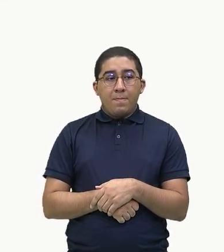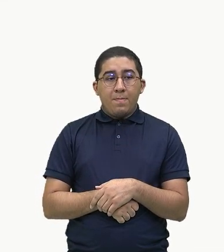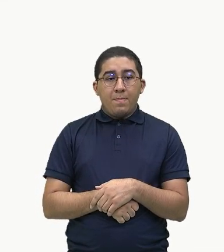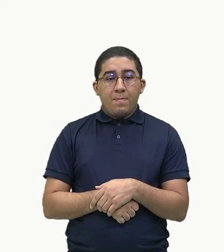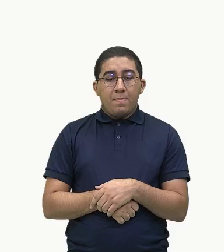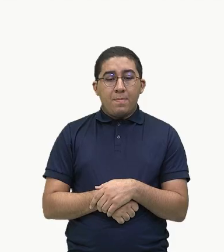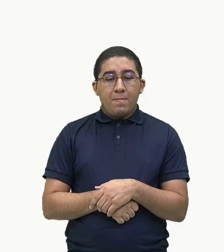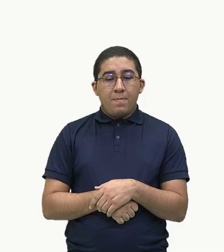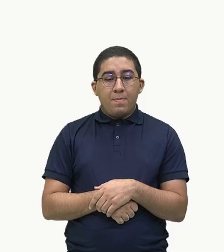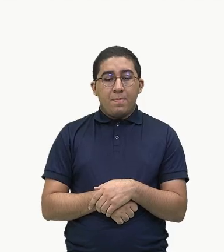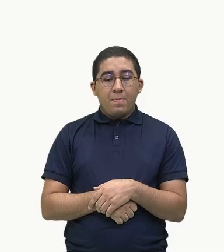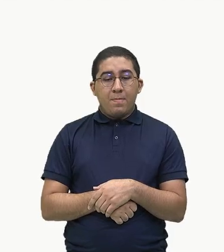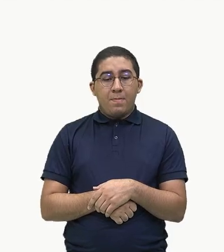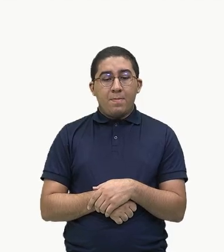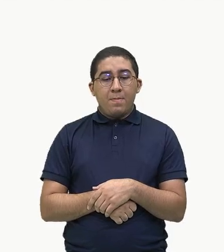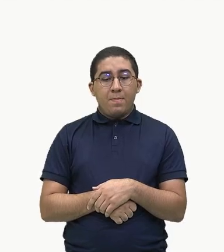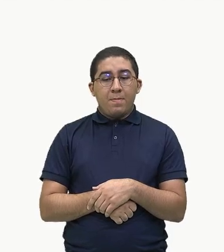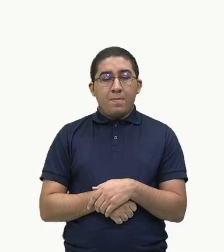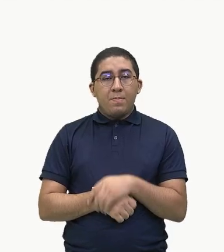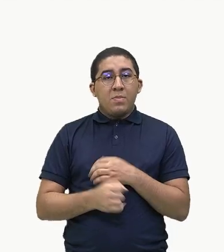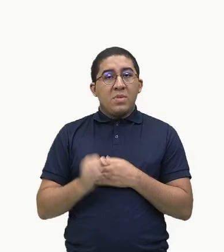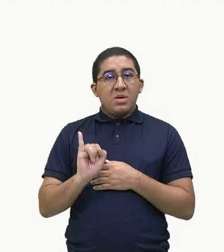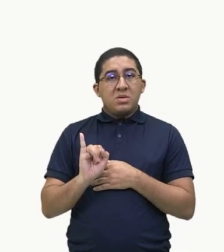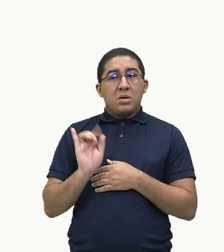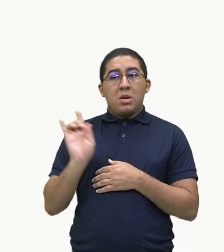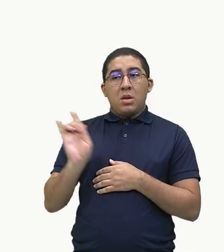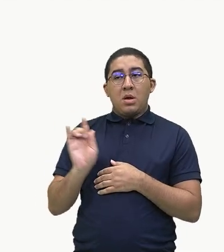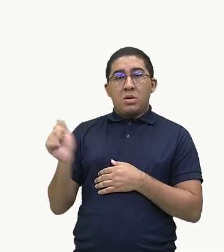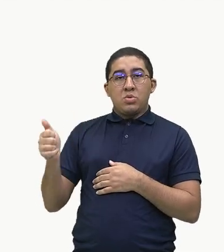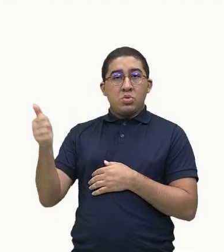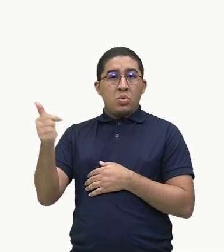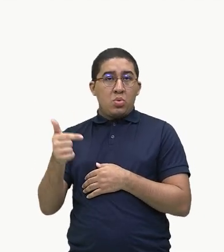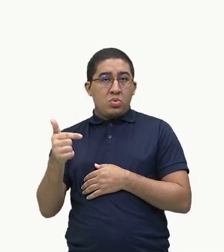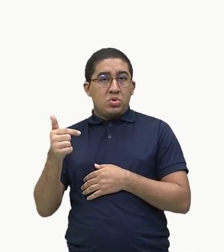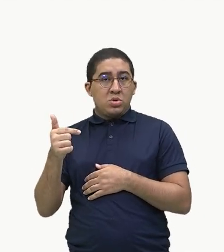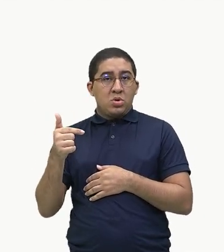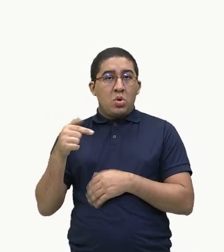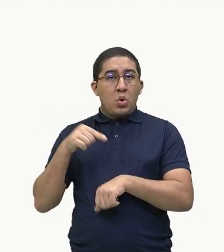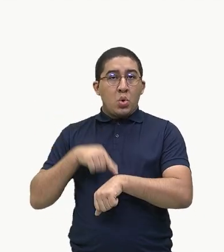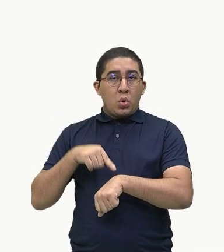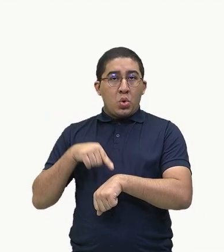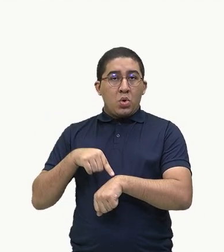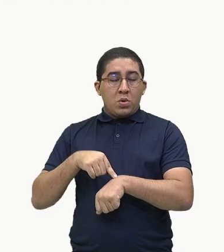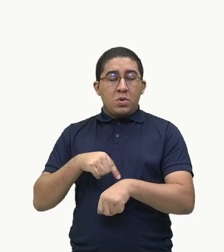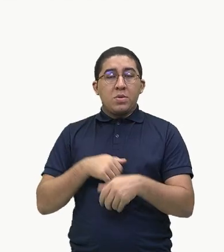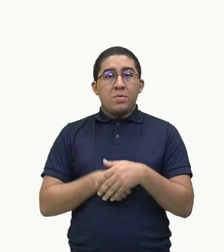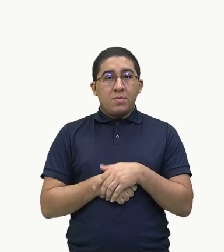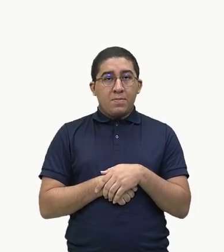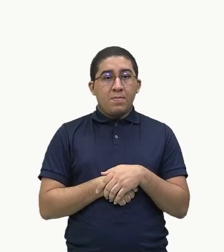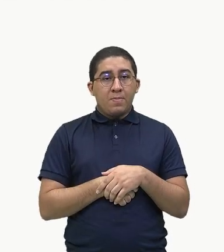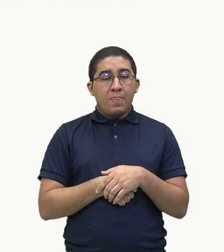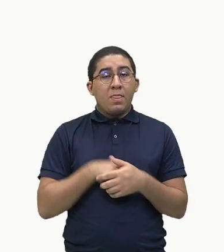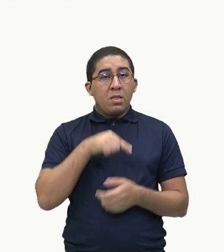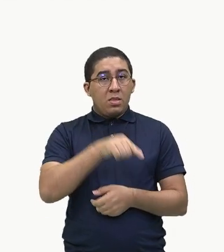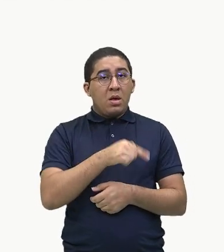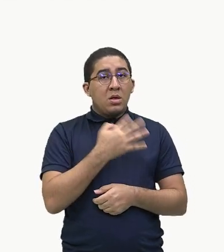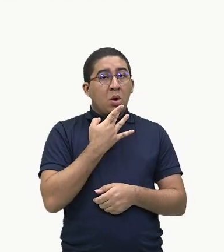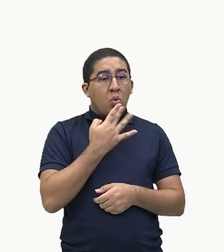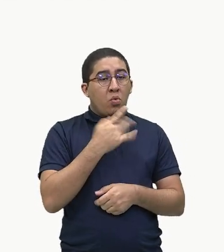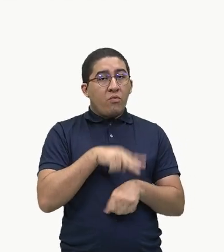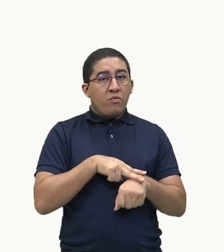quando forem 12 horas em Londres, no Amazonas, no Mato Grosso, Rondônia, Mato Grosso do